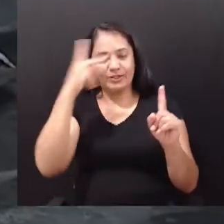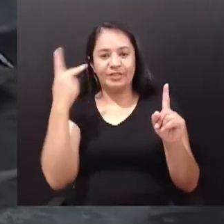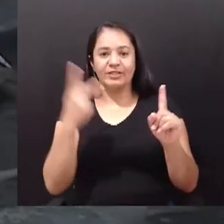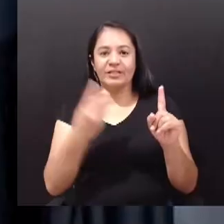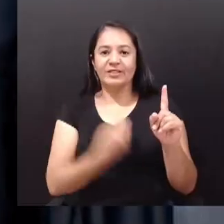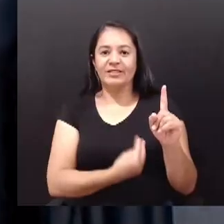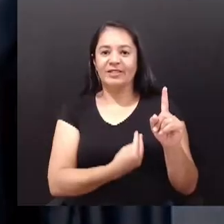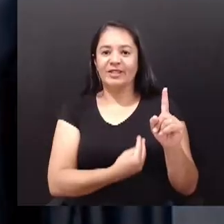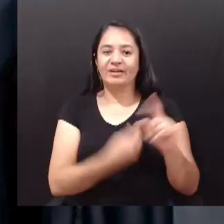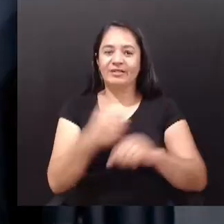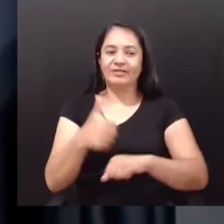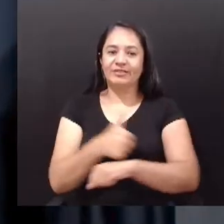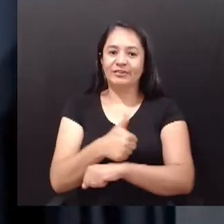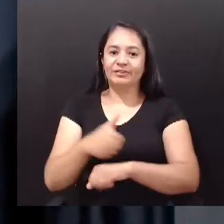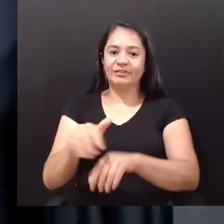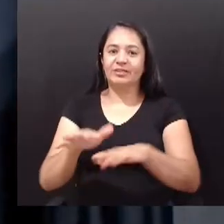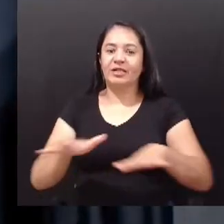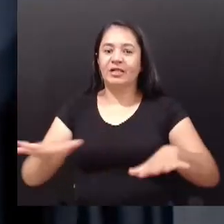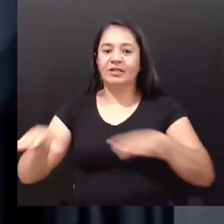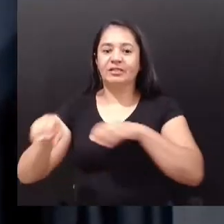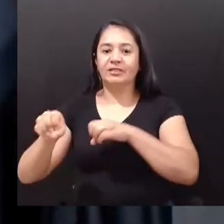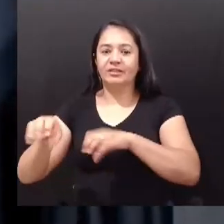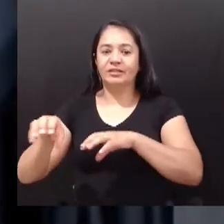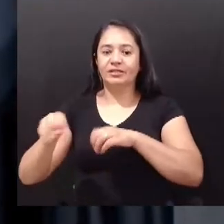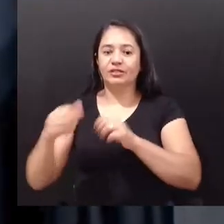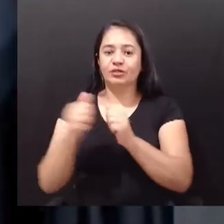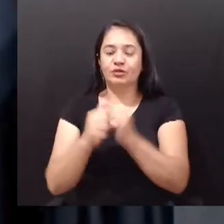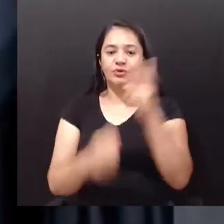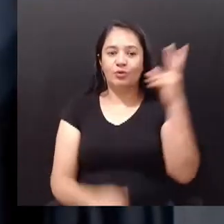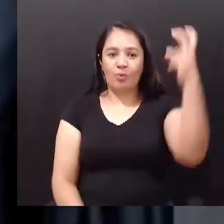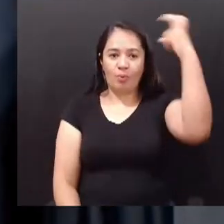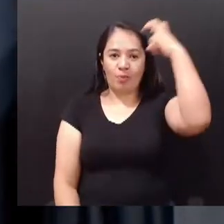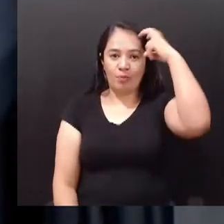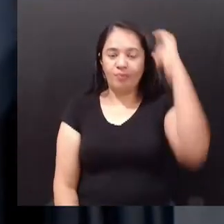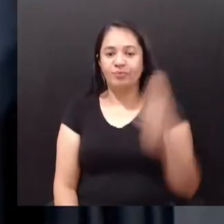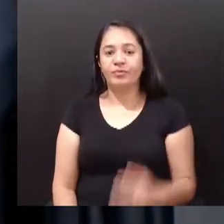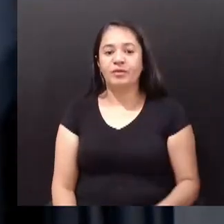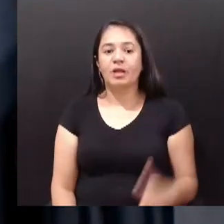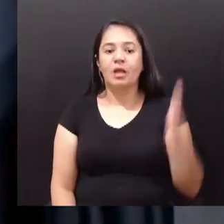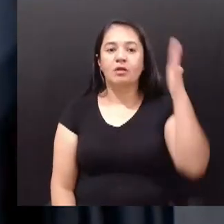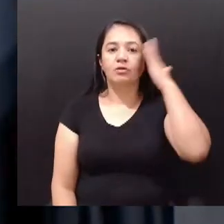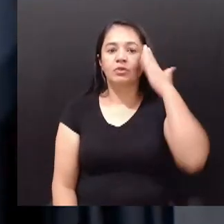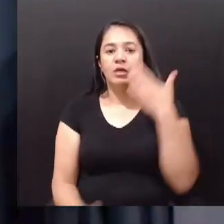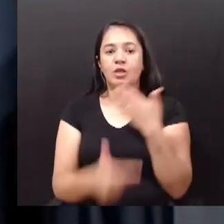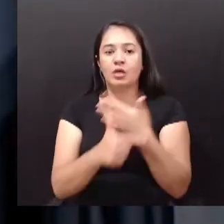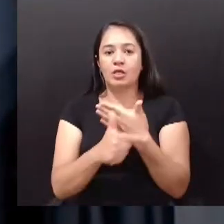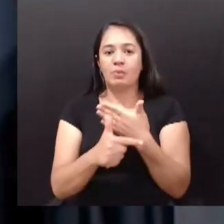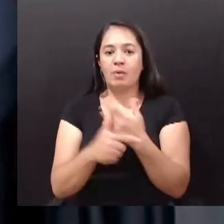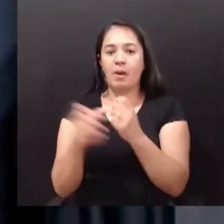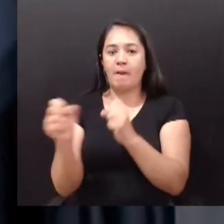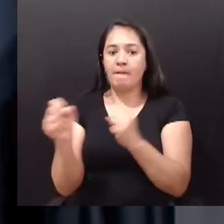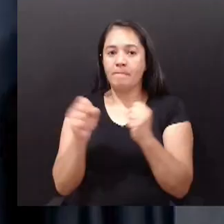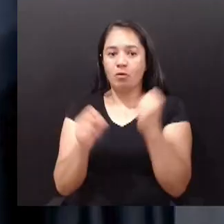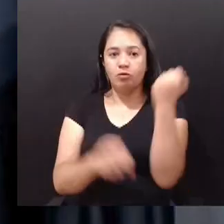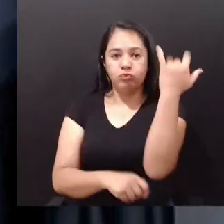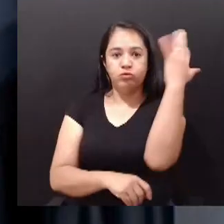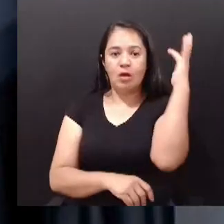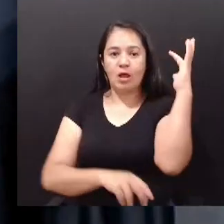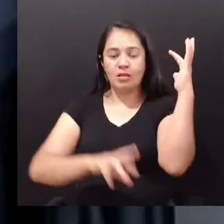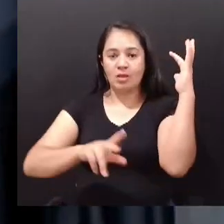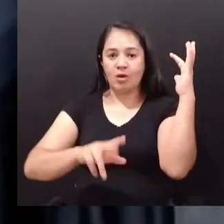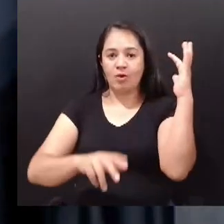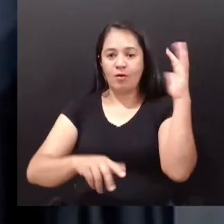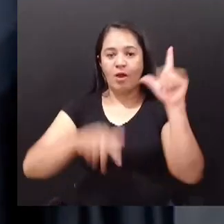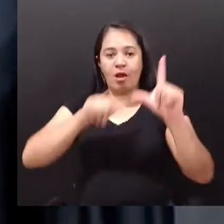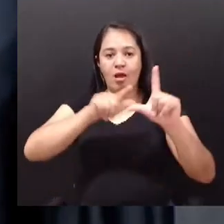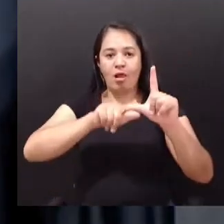na educação por meio da cultura. Sei que papéis jamais terão o poder de uma árvore, de que letras e brasões nunca se